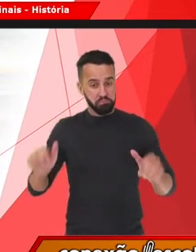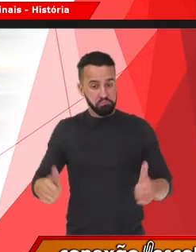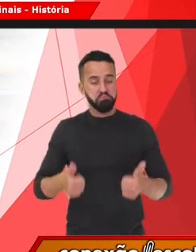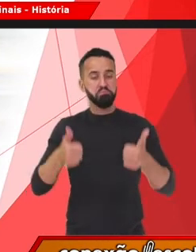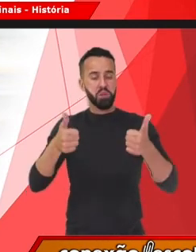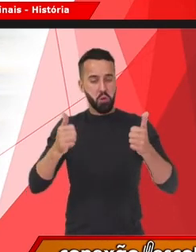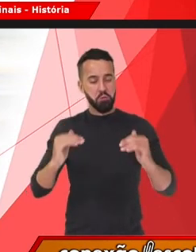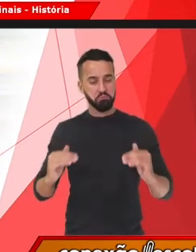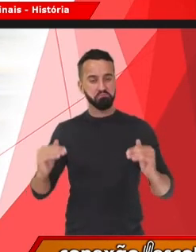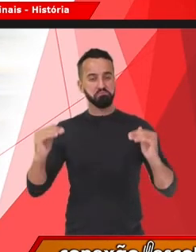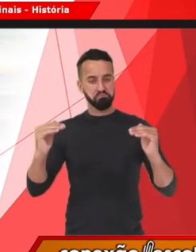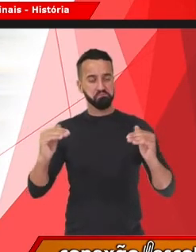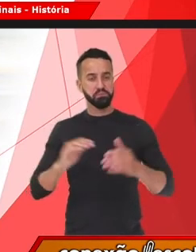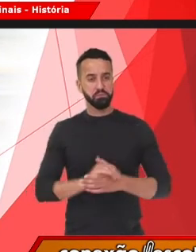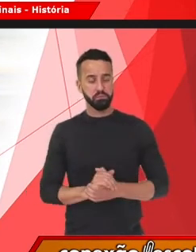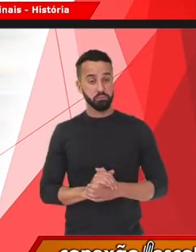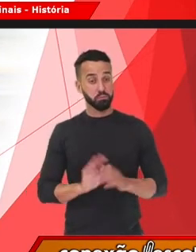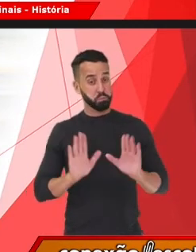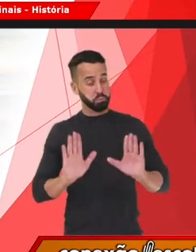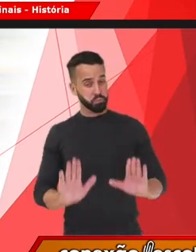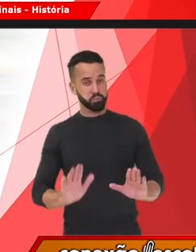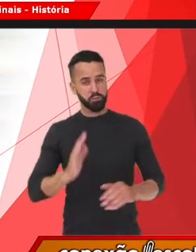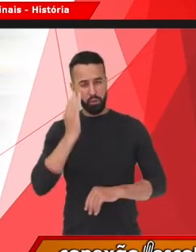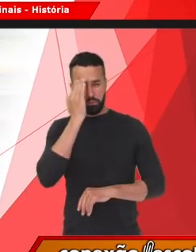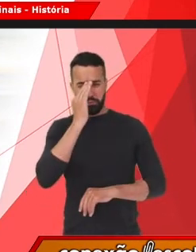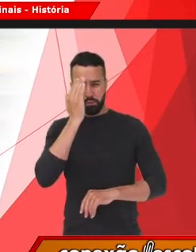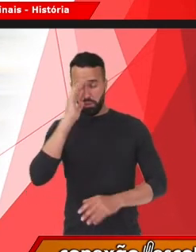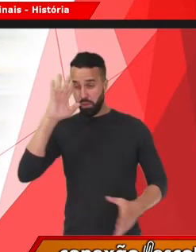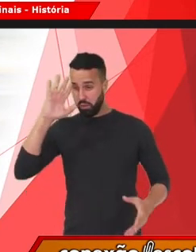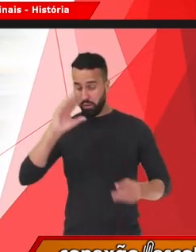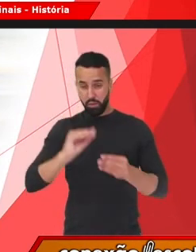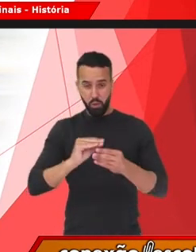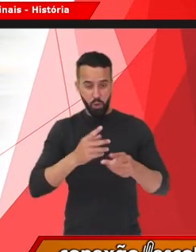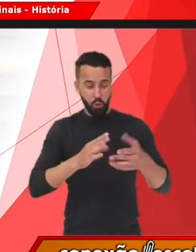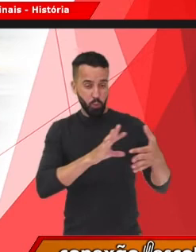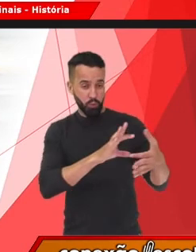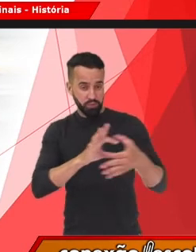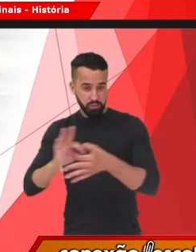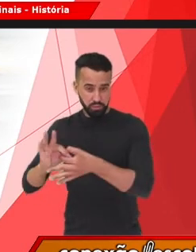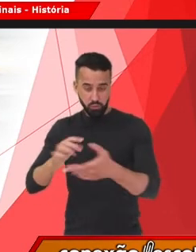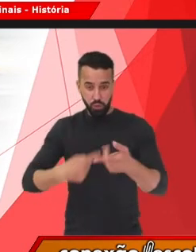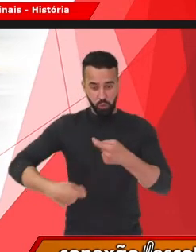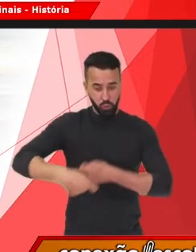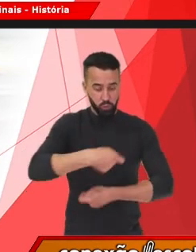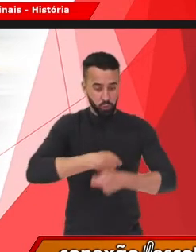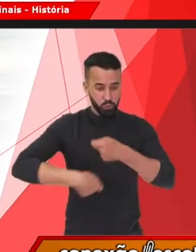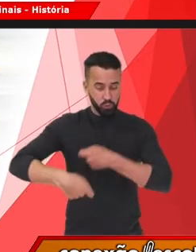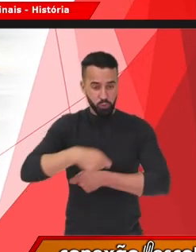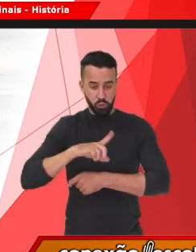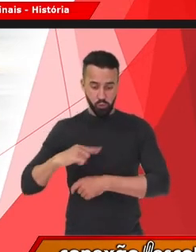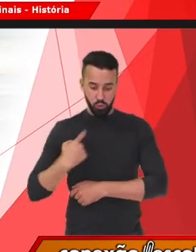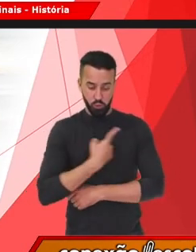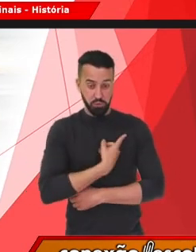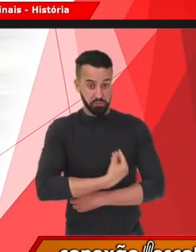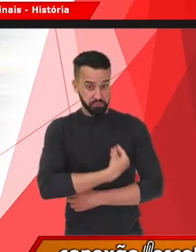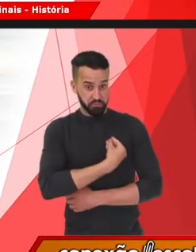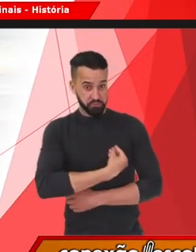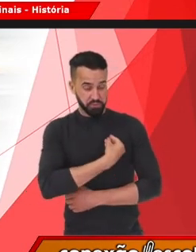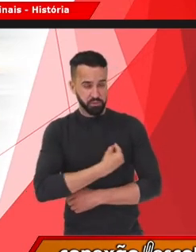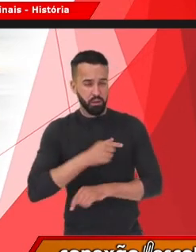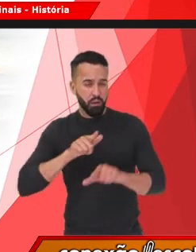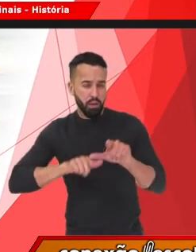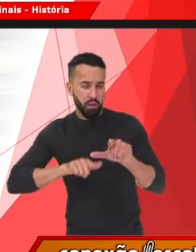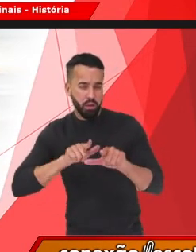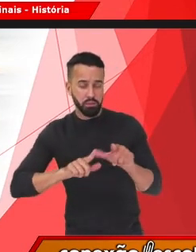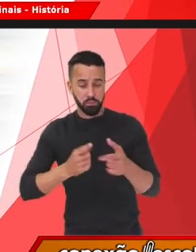situações. Então, para compreender o contexto econômico que nós vivemos, nós utilizamos a letra dessa música